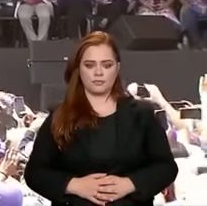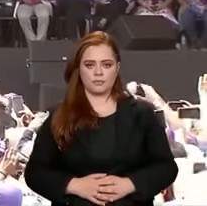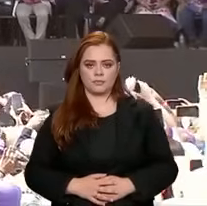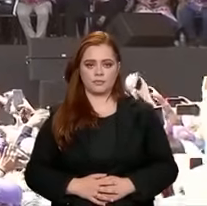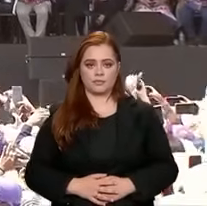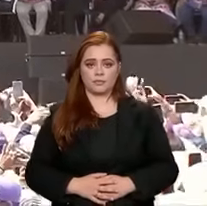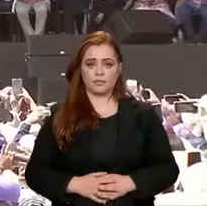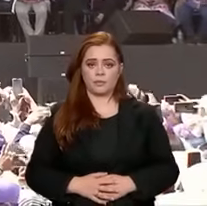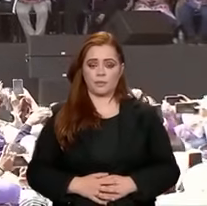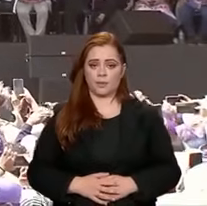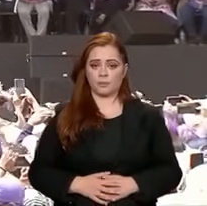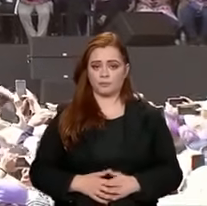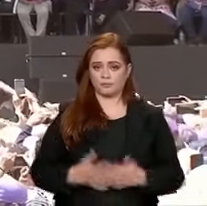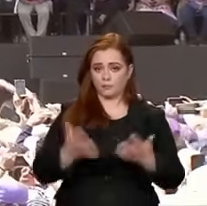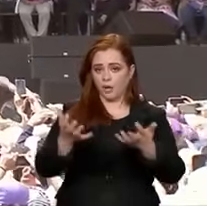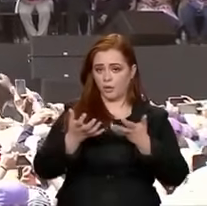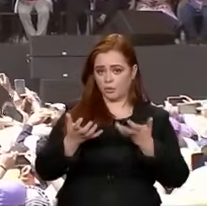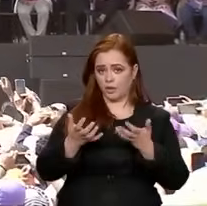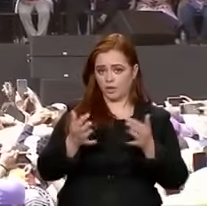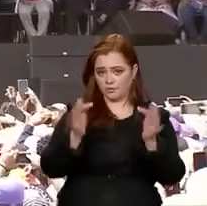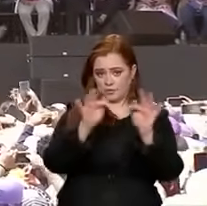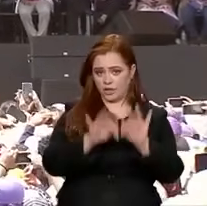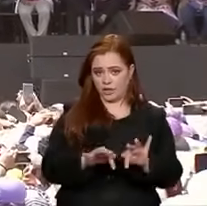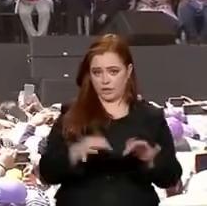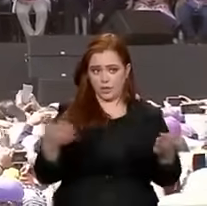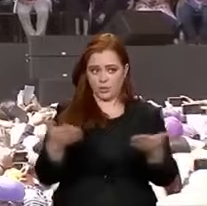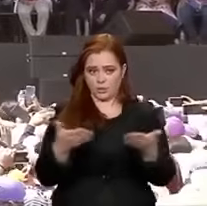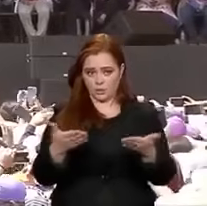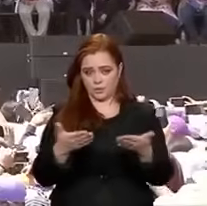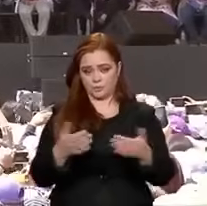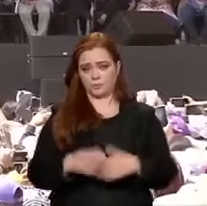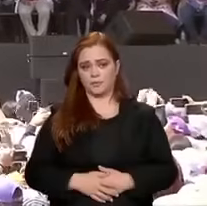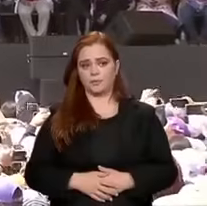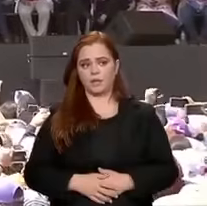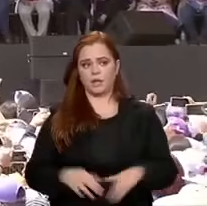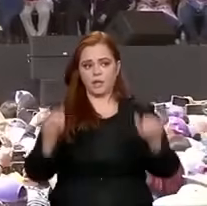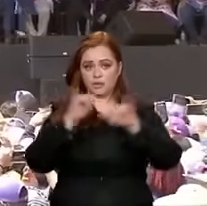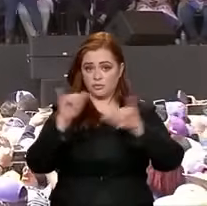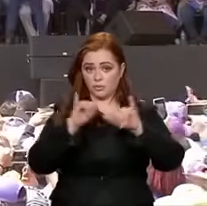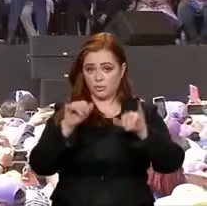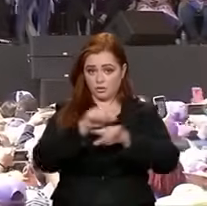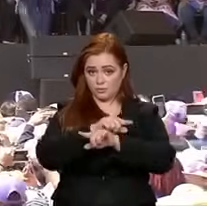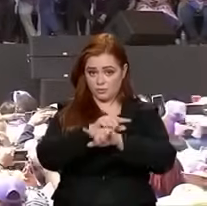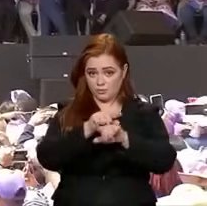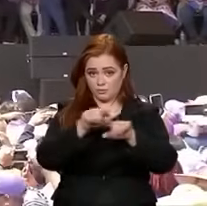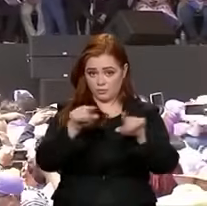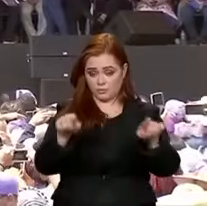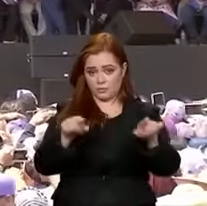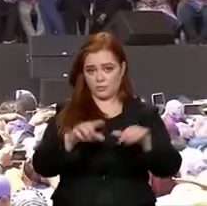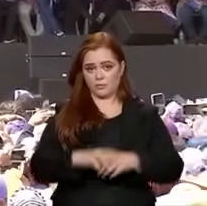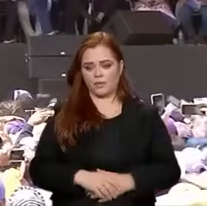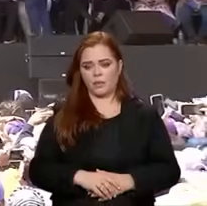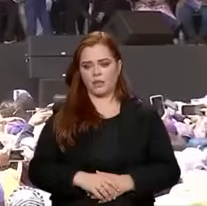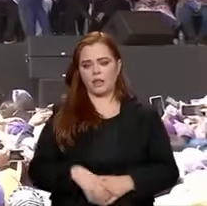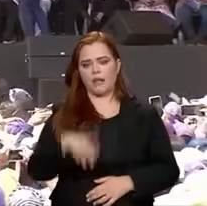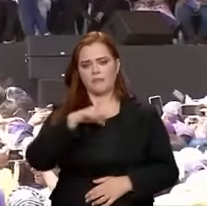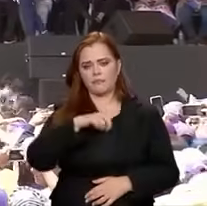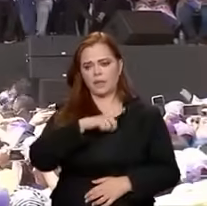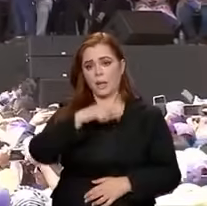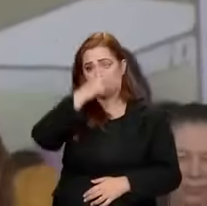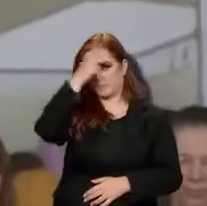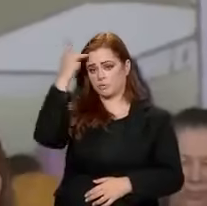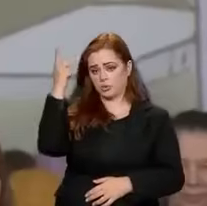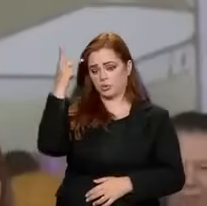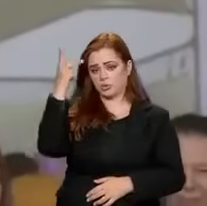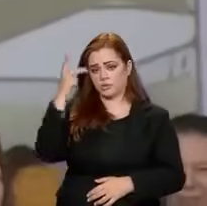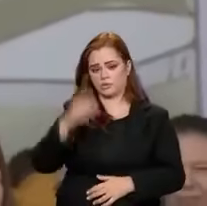eu quero concluir esse momento dizendo a vocês que algumas pessoas